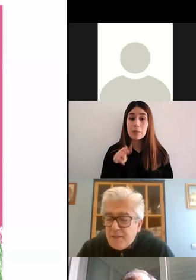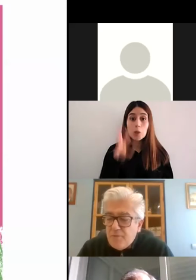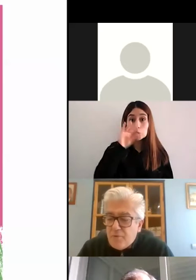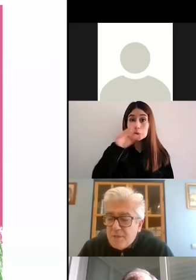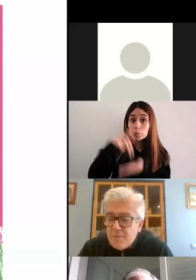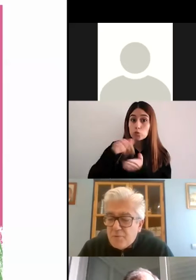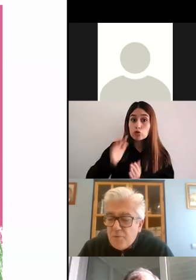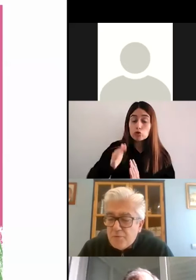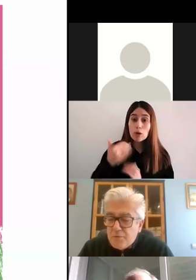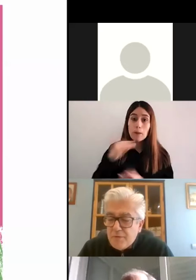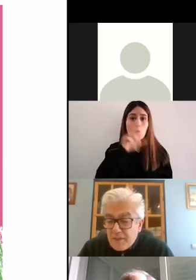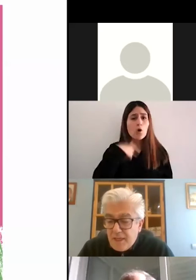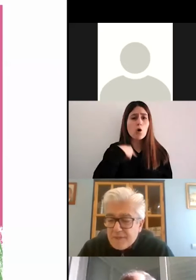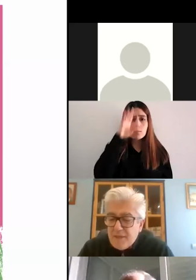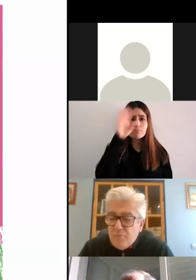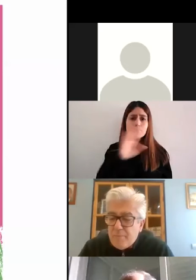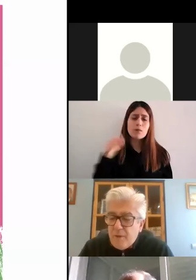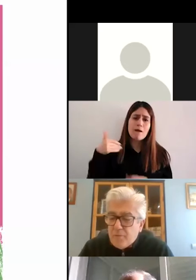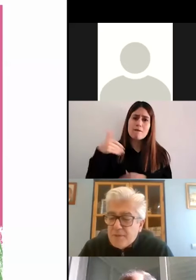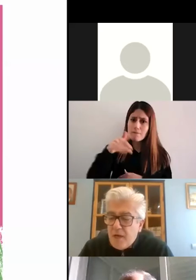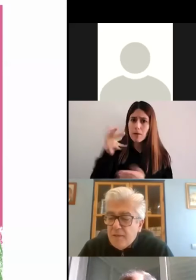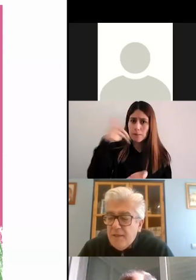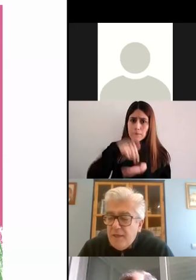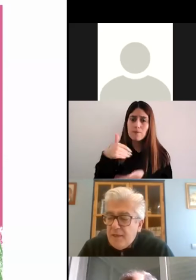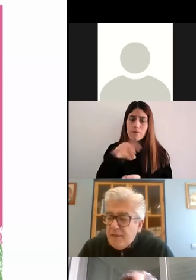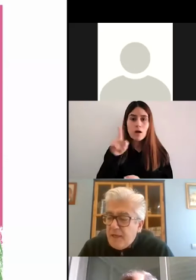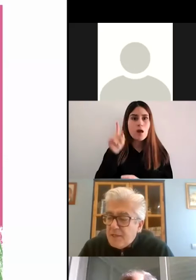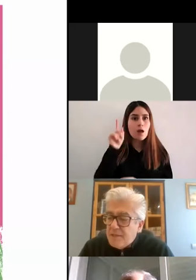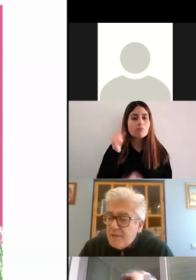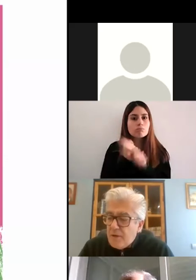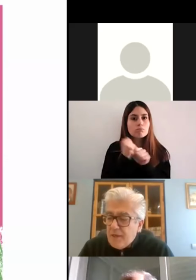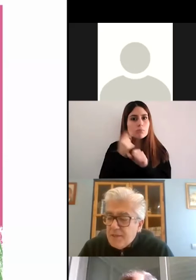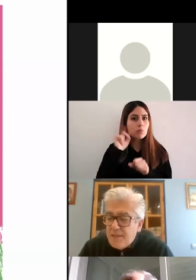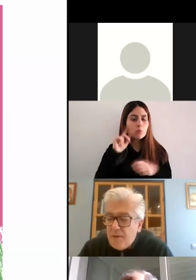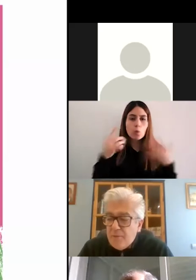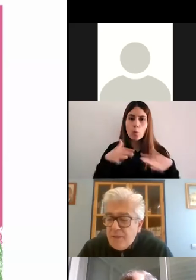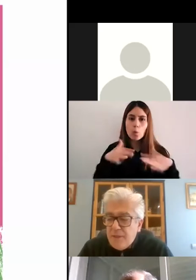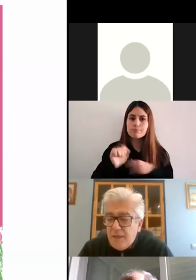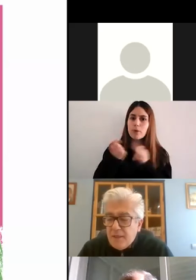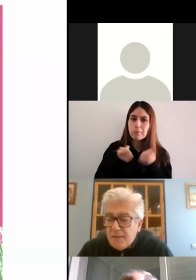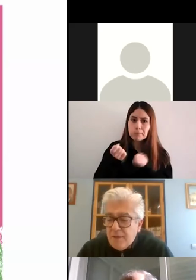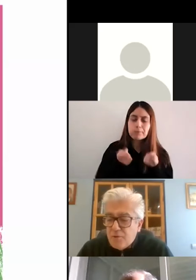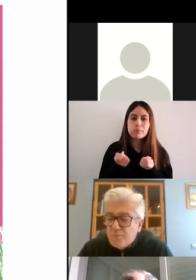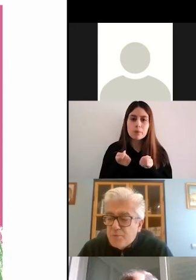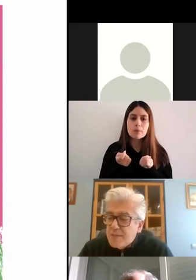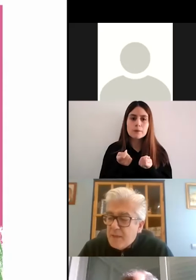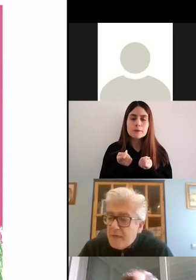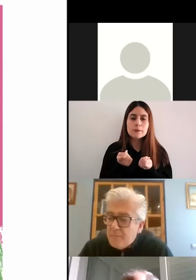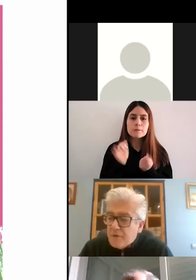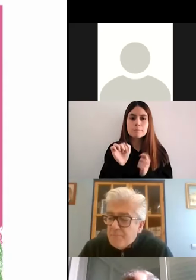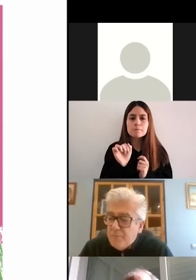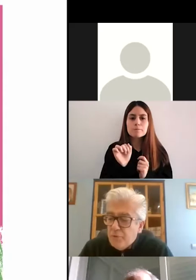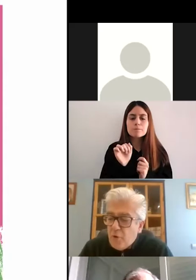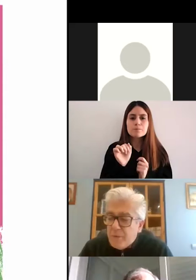mas que tem tido, como sabemos todos, e vai estar presente, um papel crucial nesta organização e nas suas pessoas